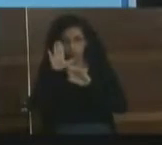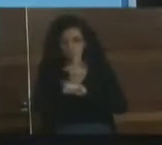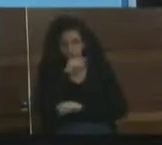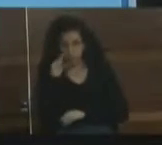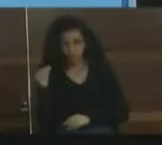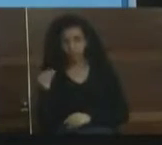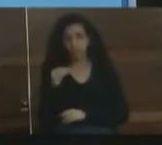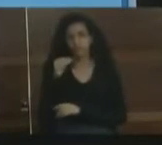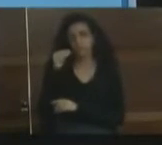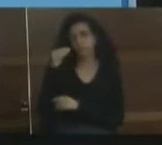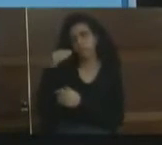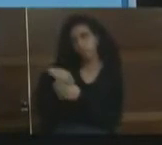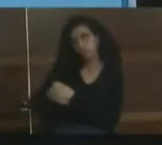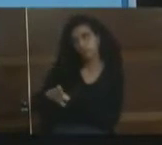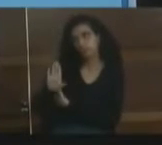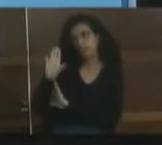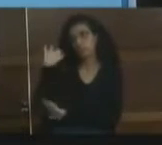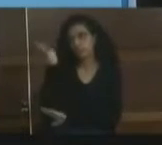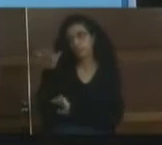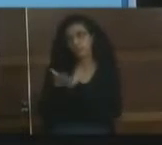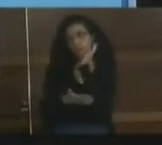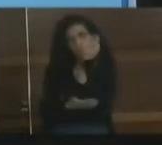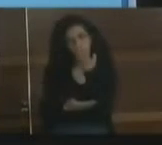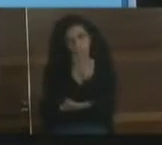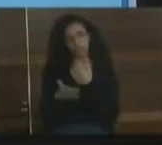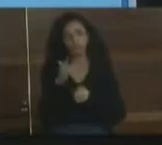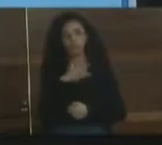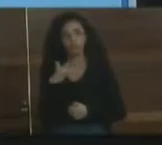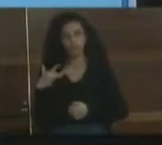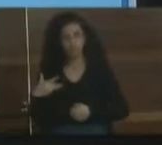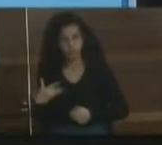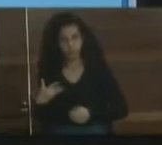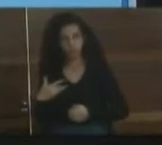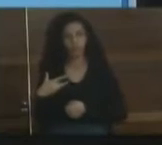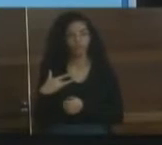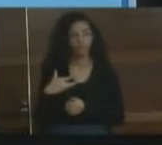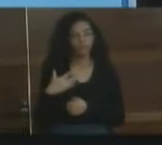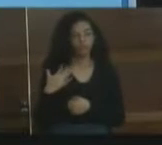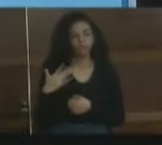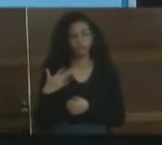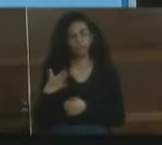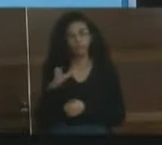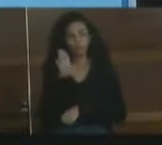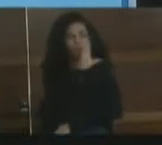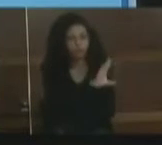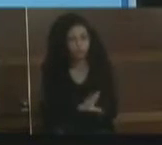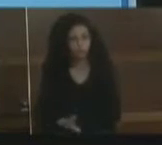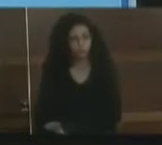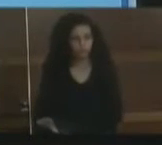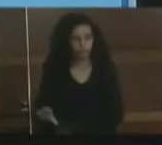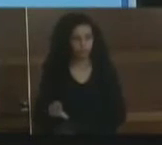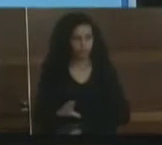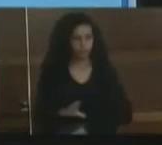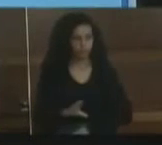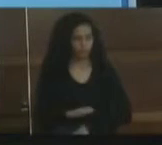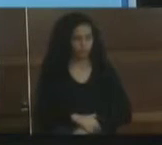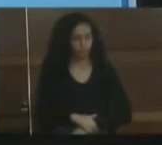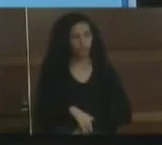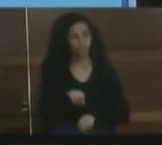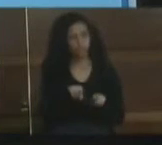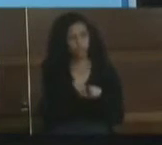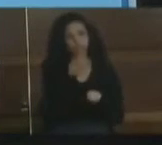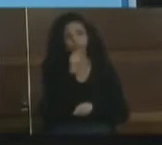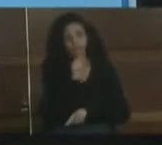fundo municipal de meio ambiente fundo municipal de saúde fundo municipal de cultura de angra dos reis fundo